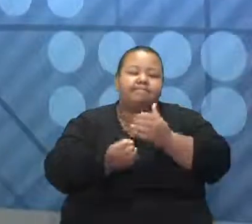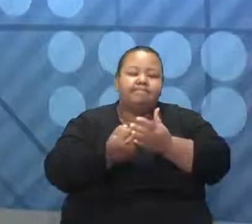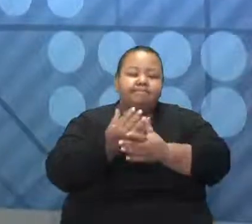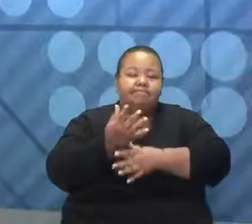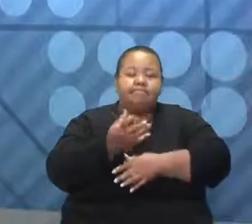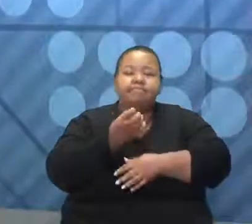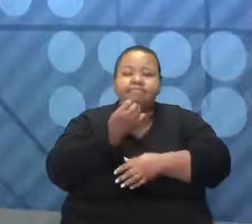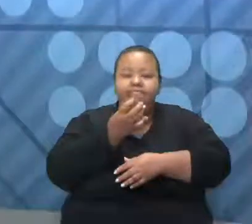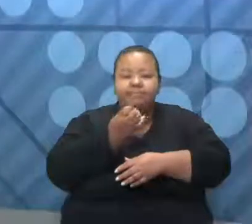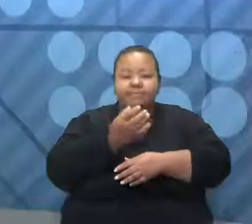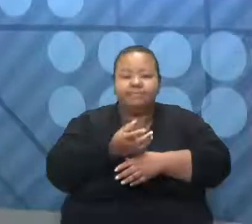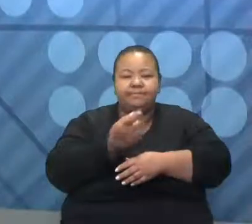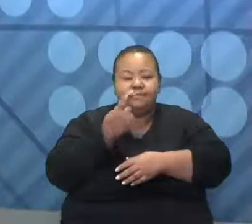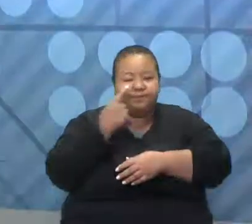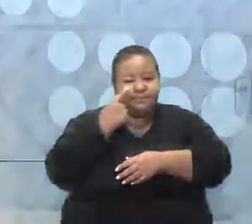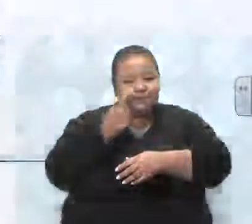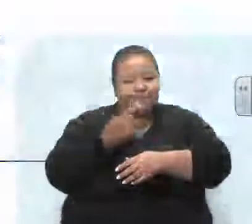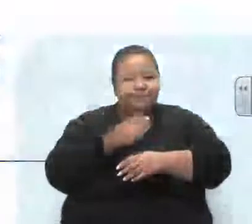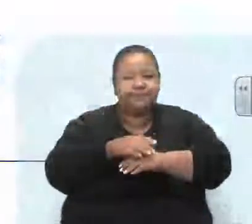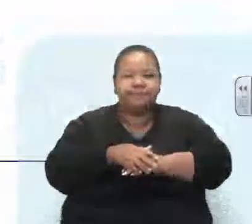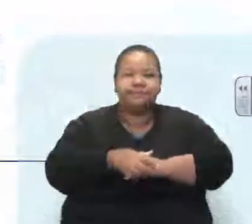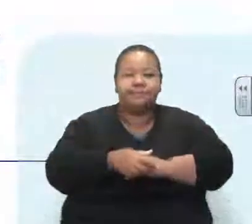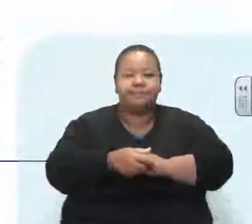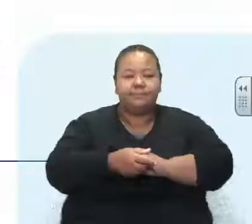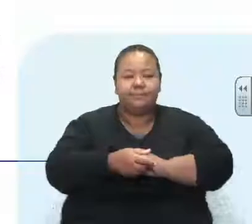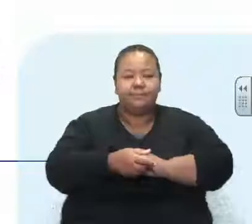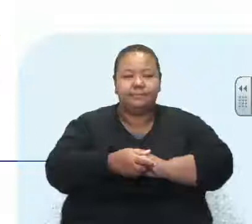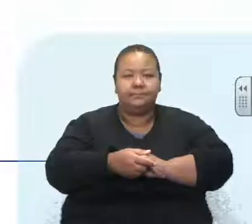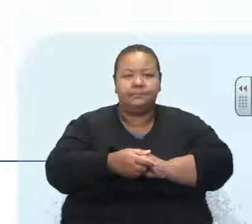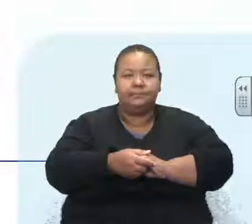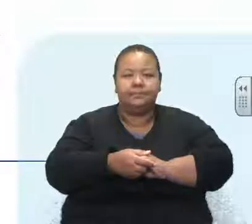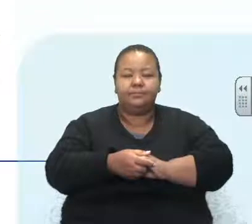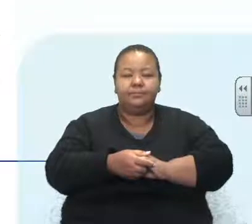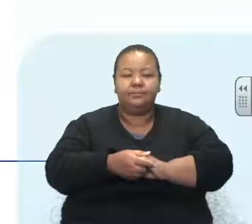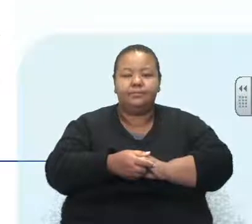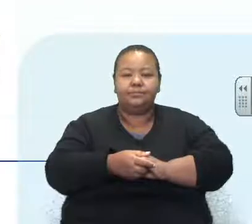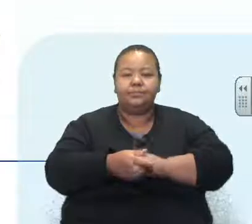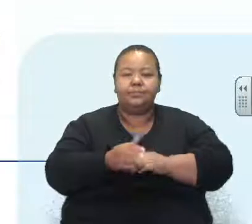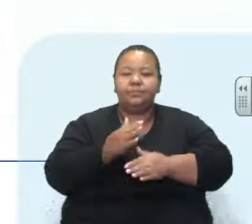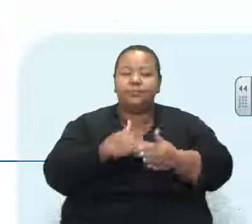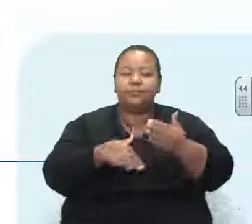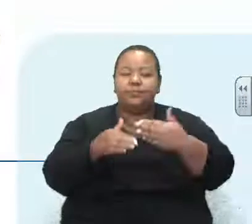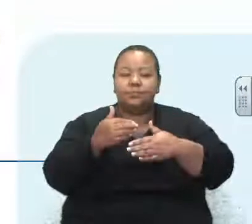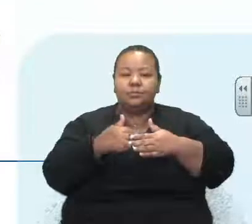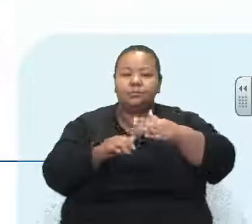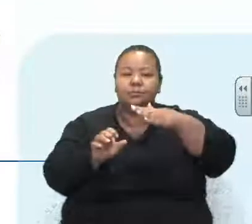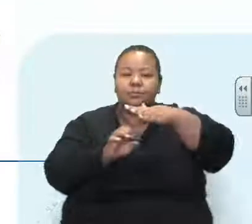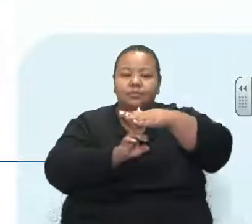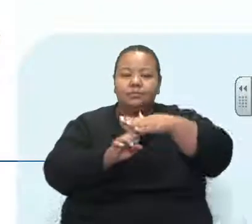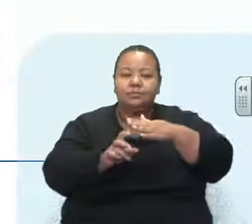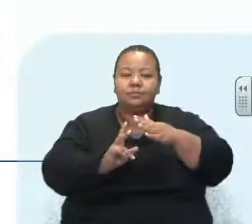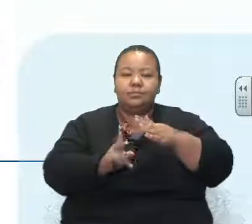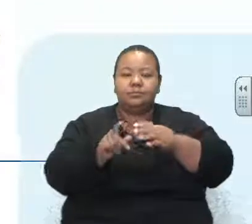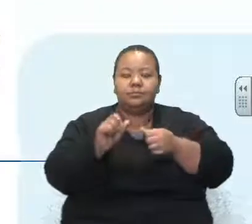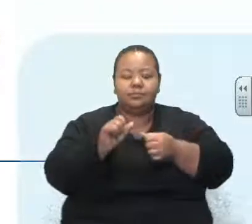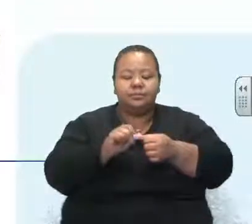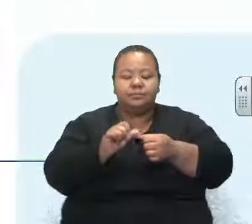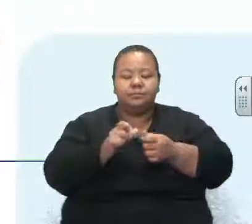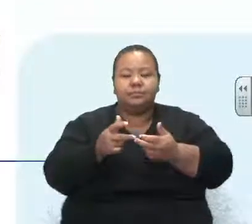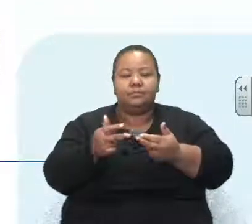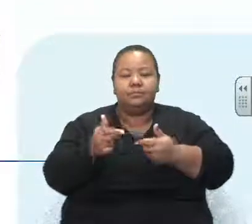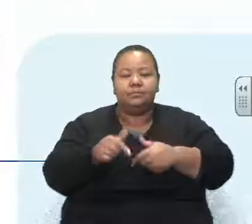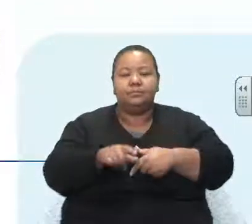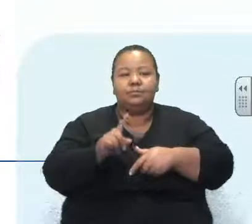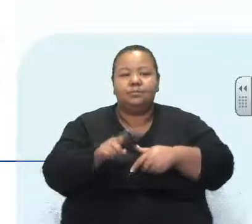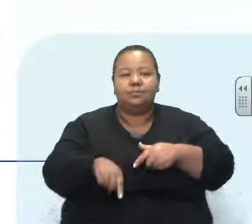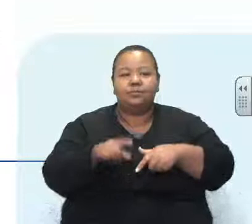tarde para começar. Então, vamos ver esse desafio? Então, toda organização, ela sempre vai produzir algo. Seja um